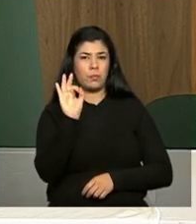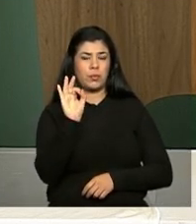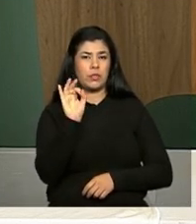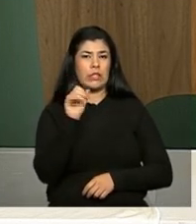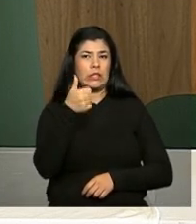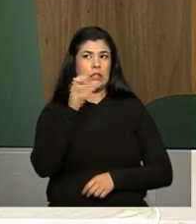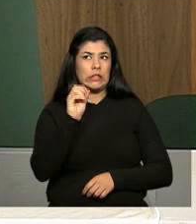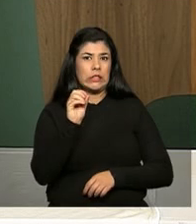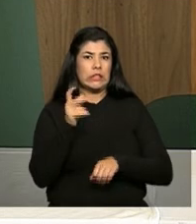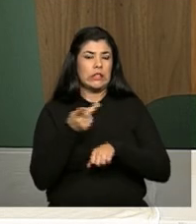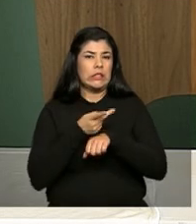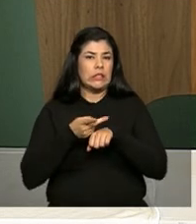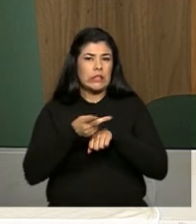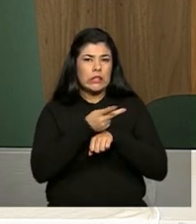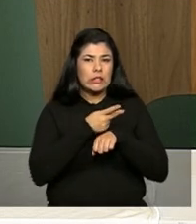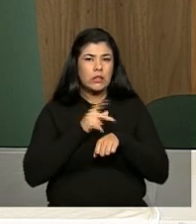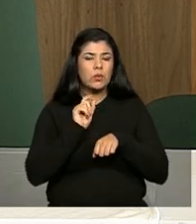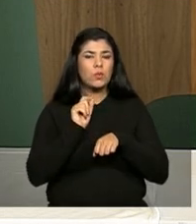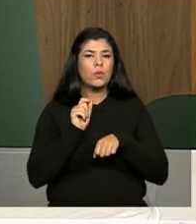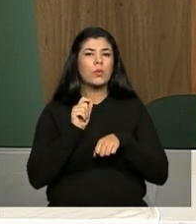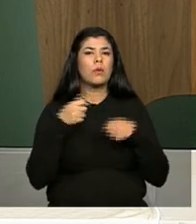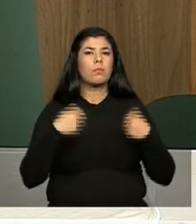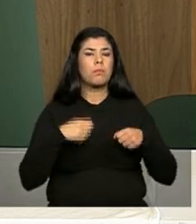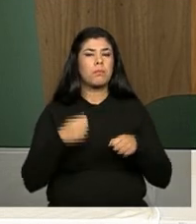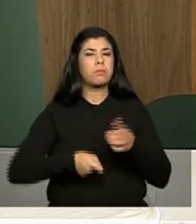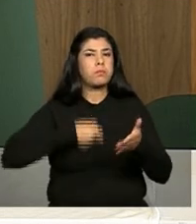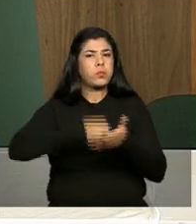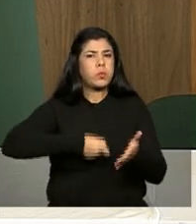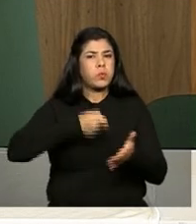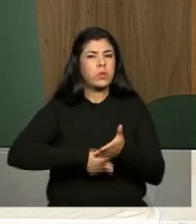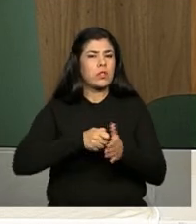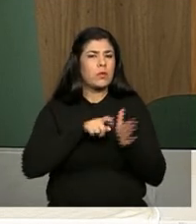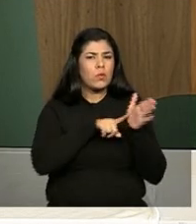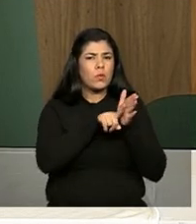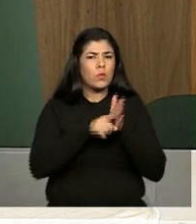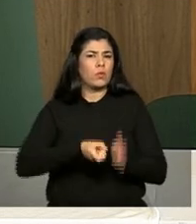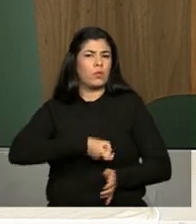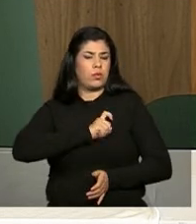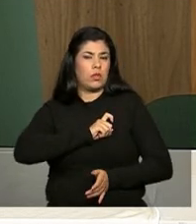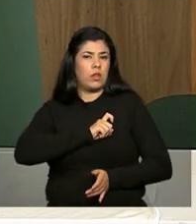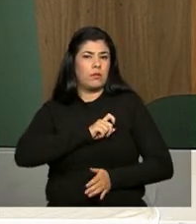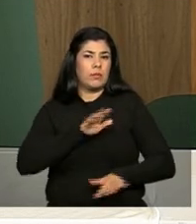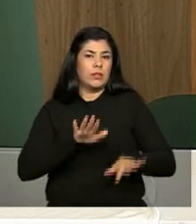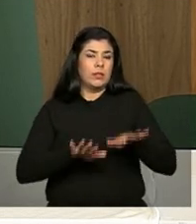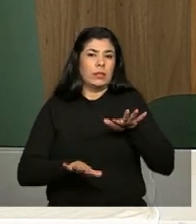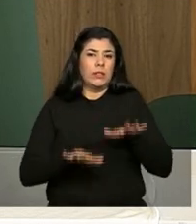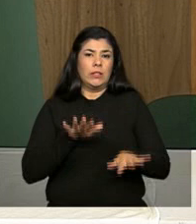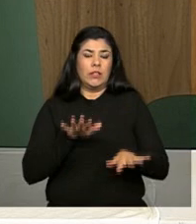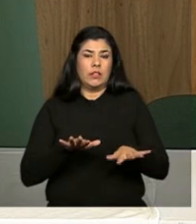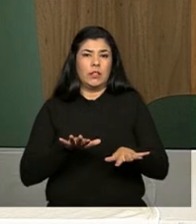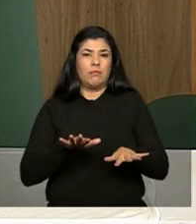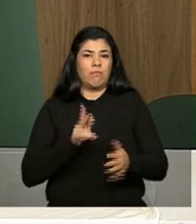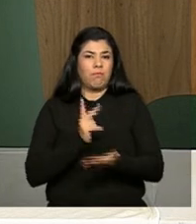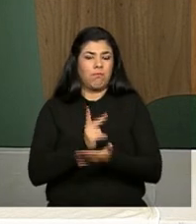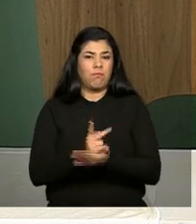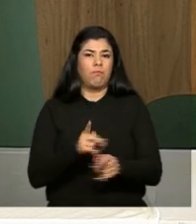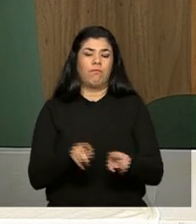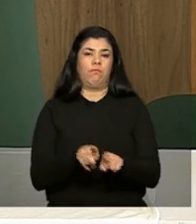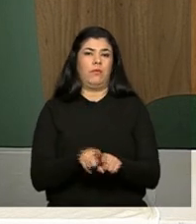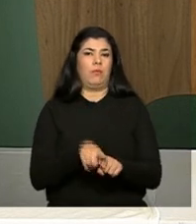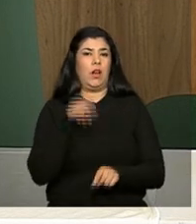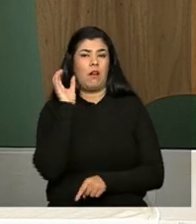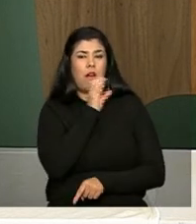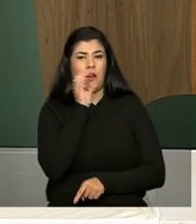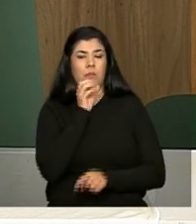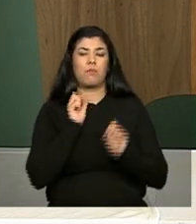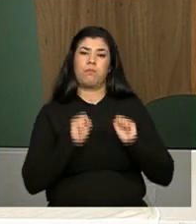estamos buscando austeridade fiscal para ajudar a Reiki de braço eu montei estabilidade e com isso